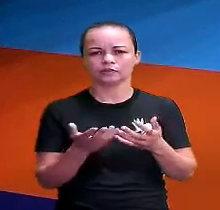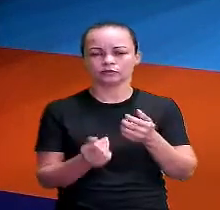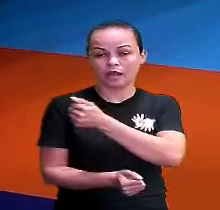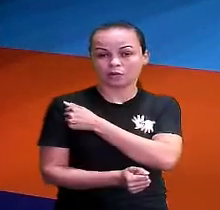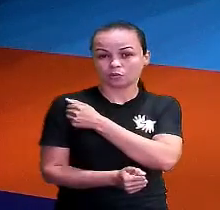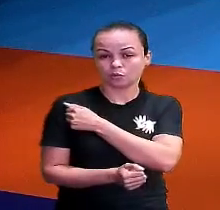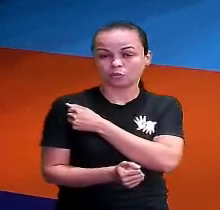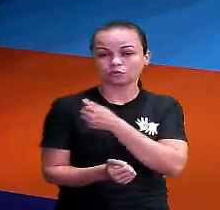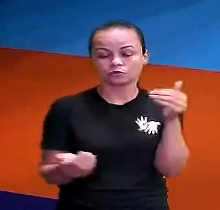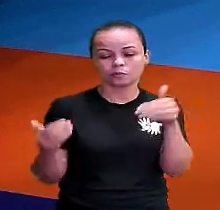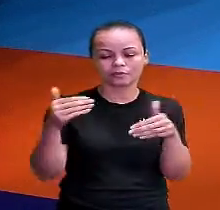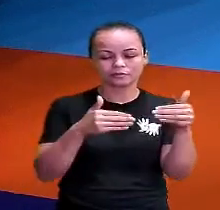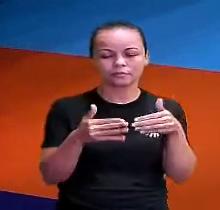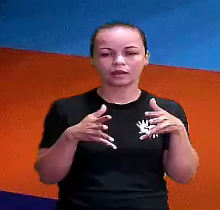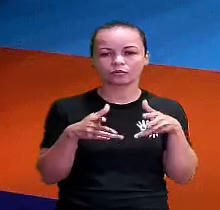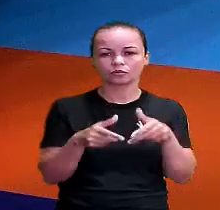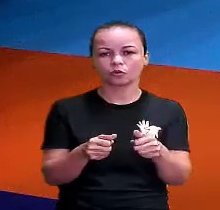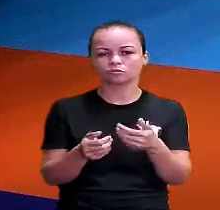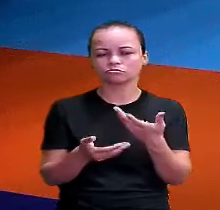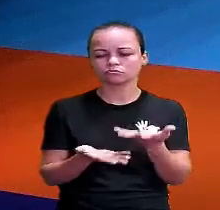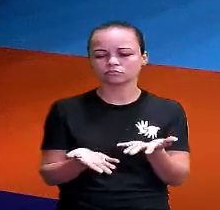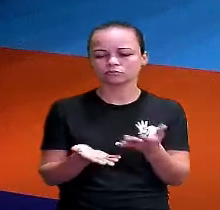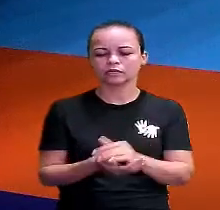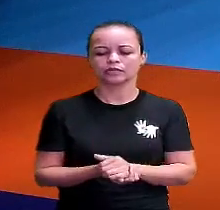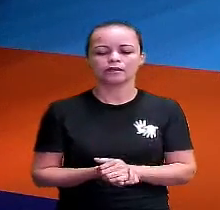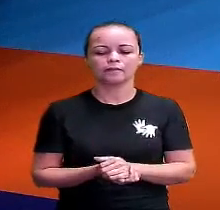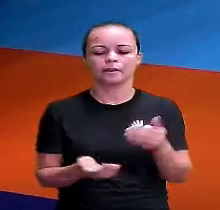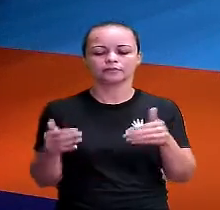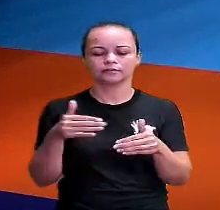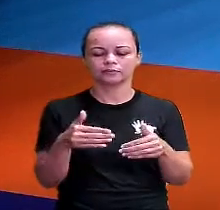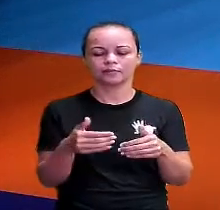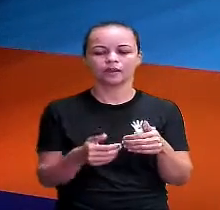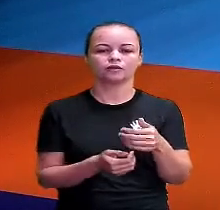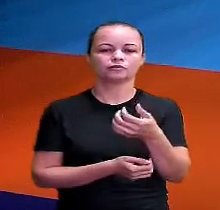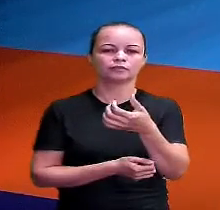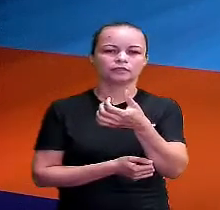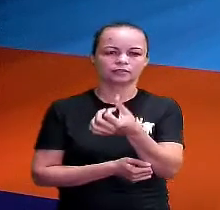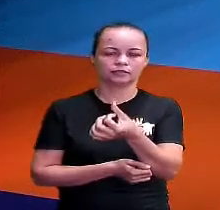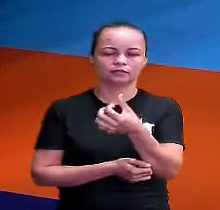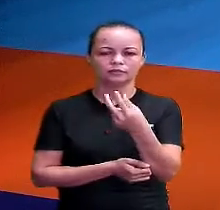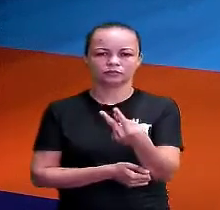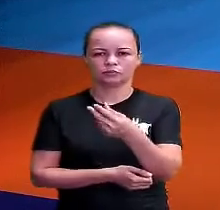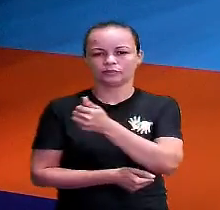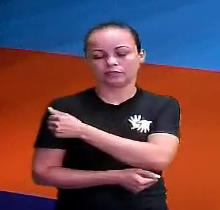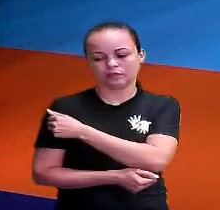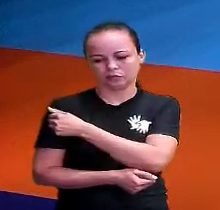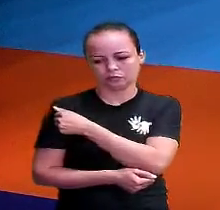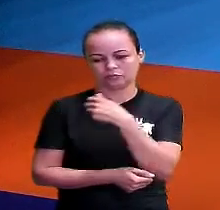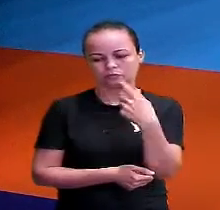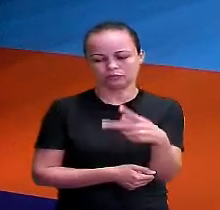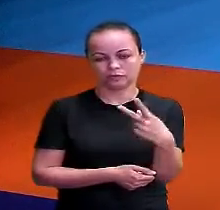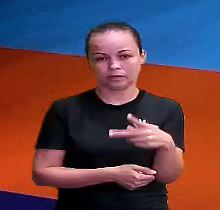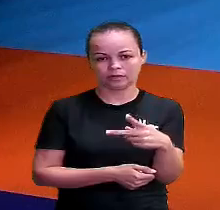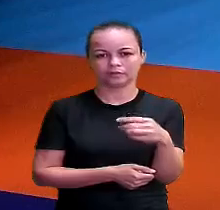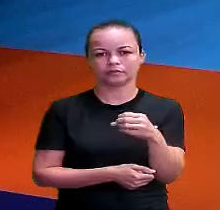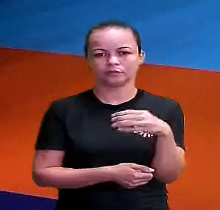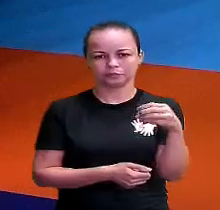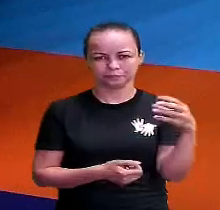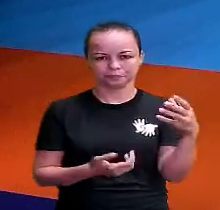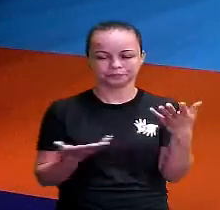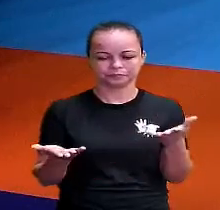todo? Participaram ao todo 62 alunos, tá certo? Nessa excursão. Viu